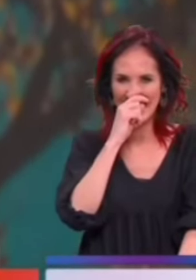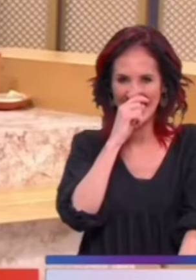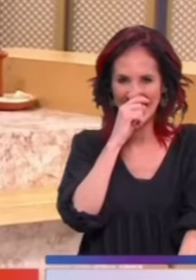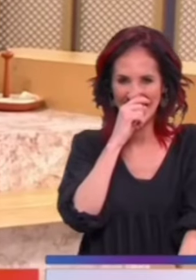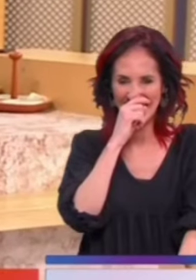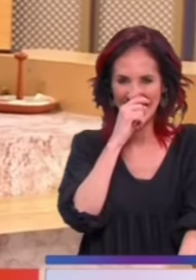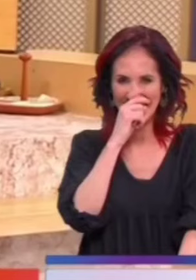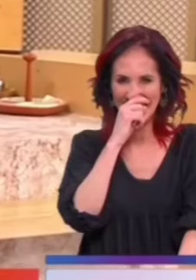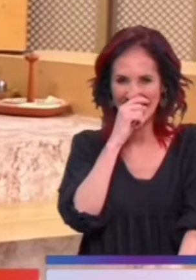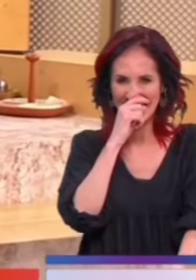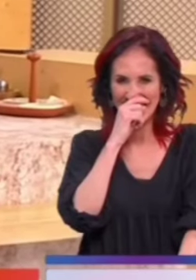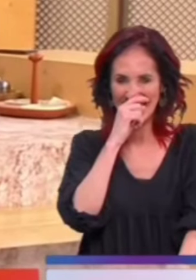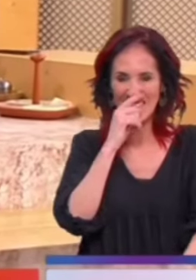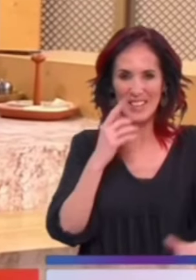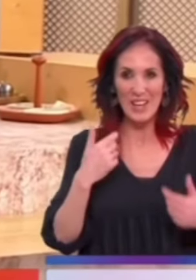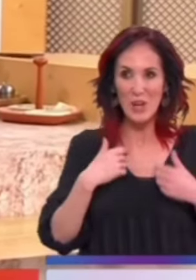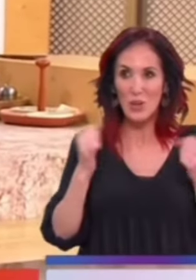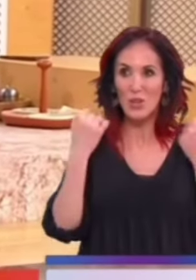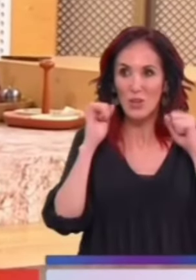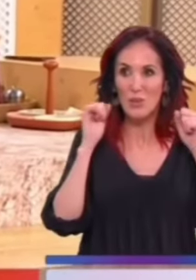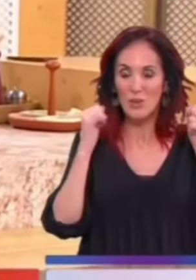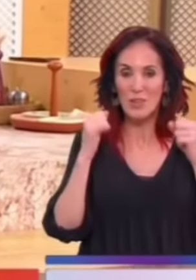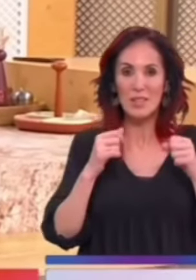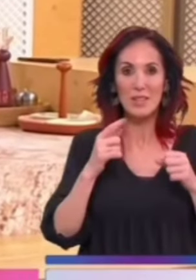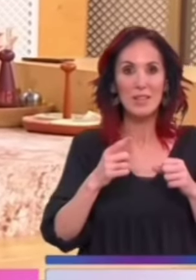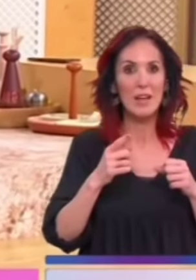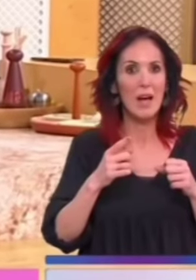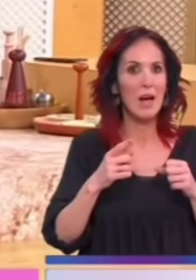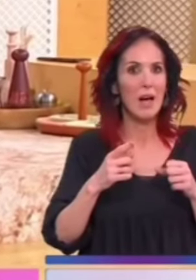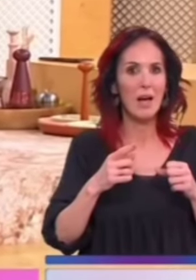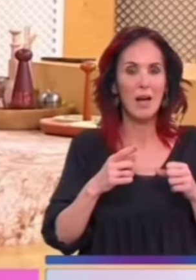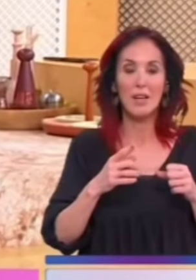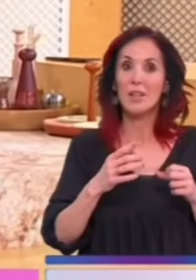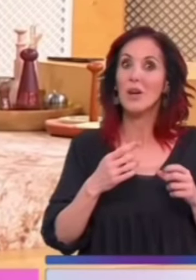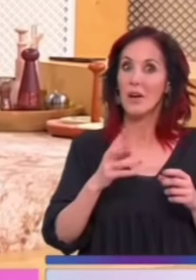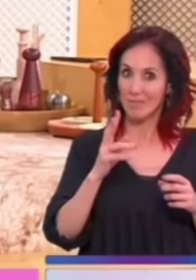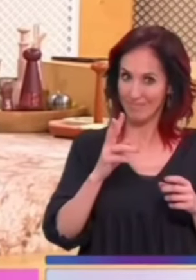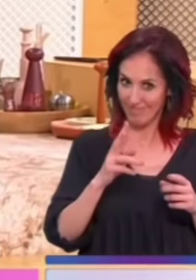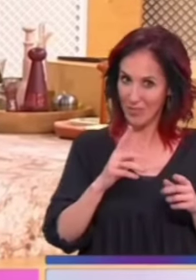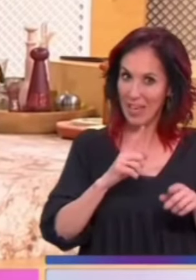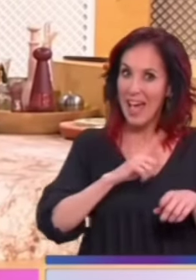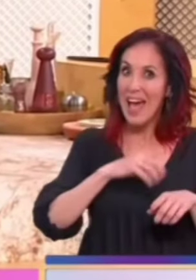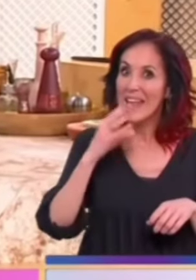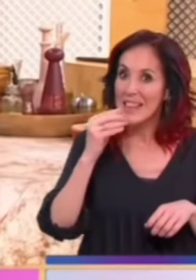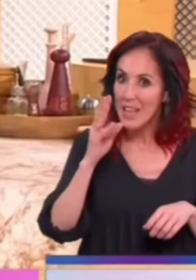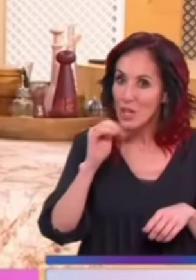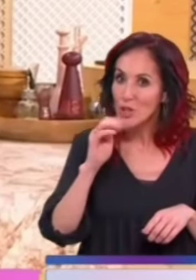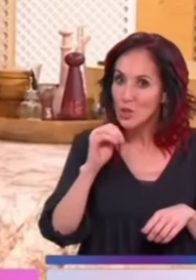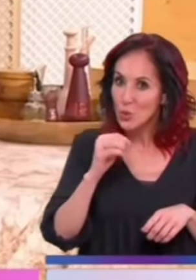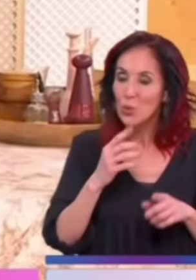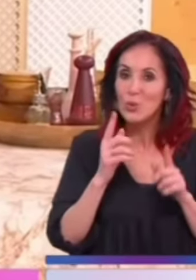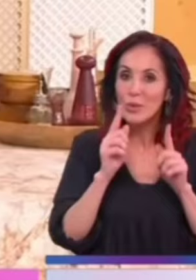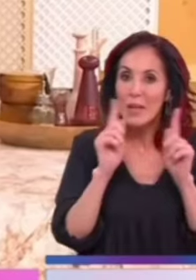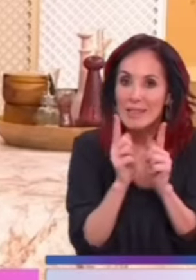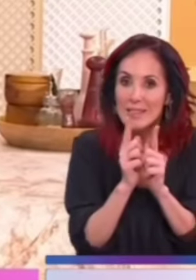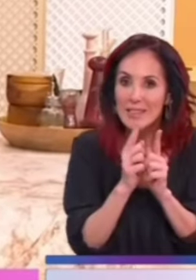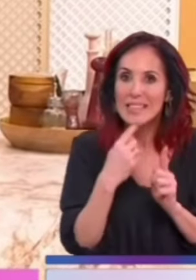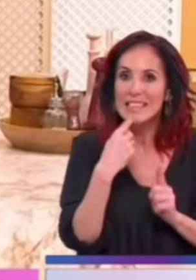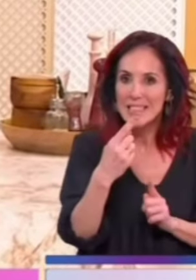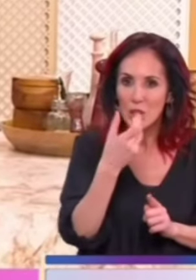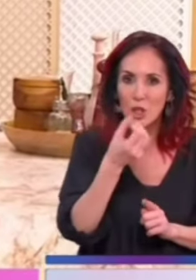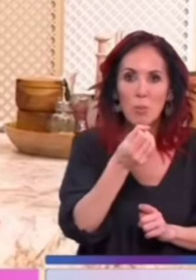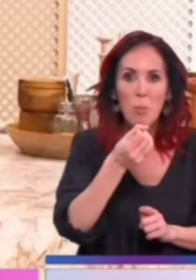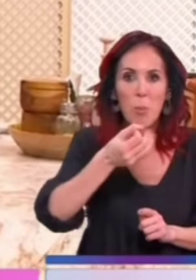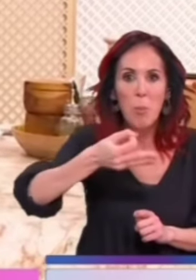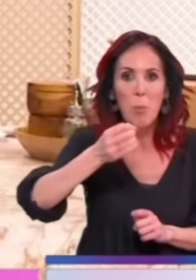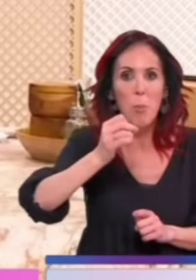Opa! Tu partes tudo! É porque eu fico muito nervoso! Tu tens que ver tudo aquilo que tu disseste num período de 10 segundos! O que é que foi? Disseste porra, disseste não